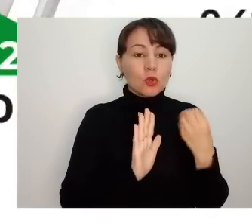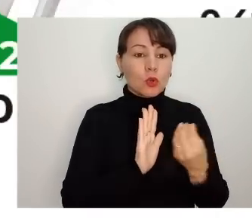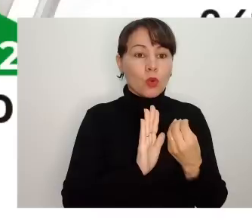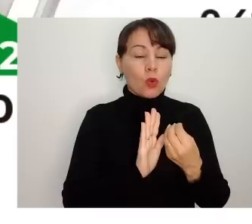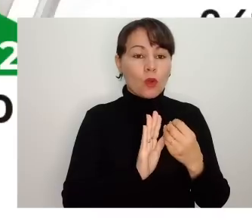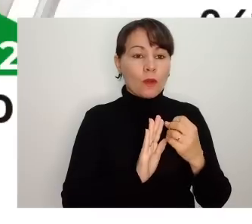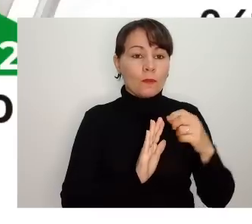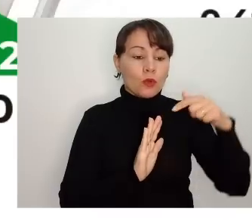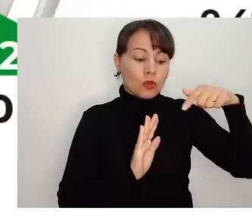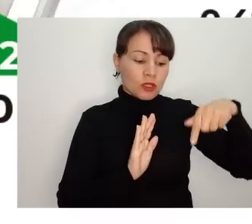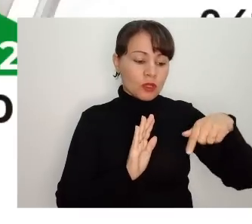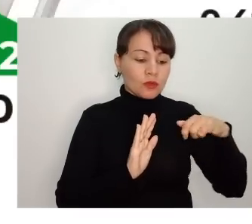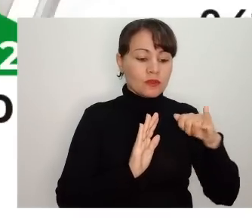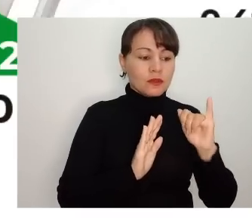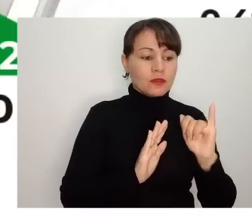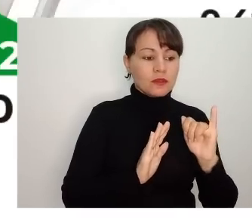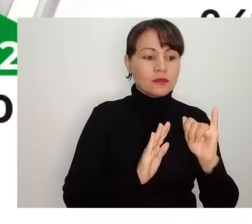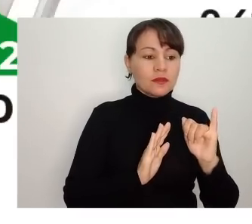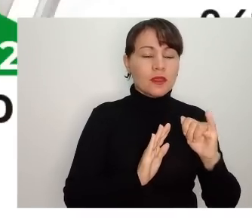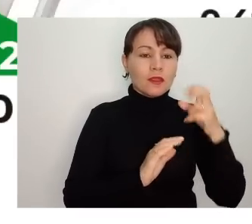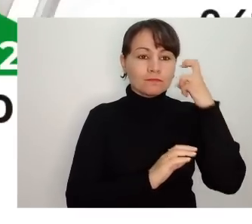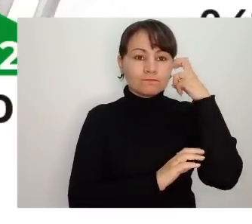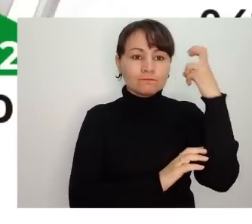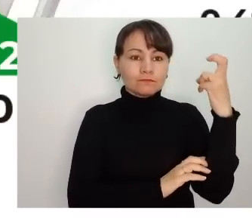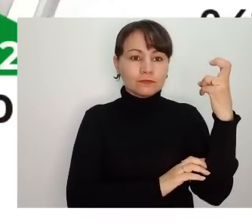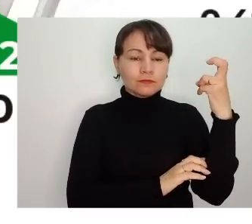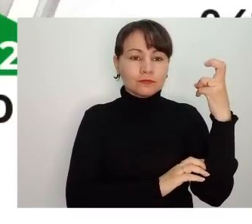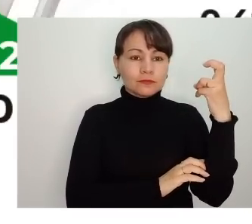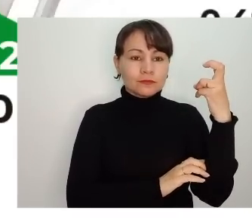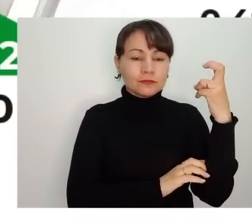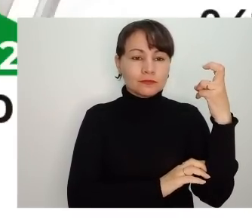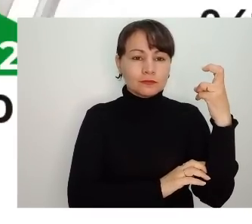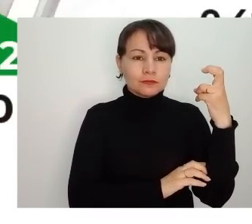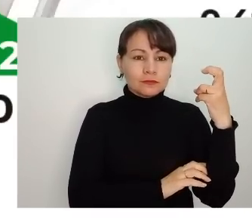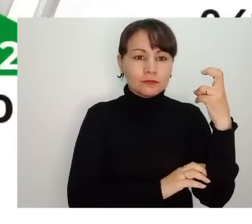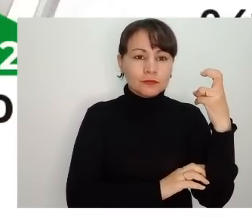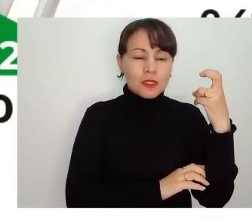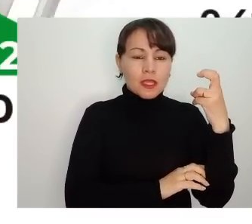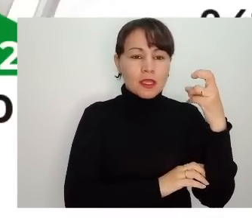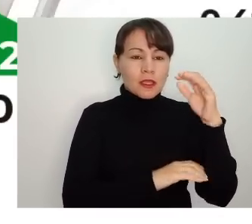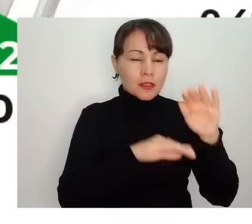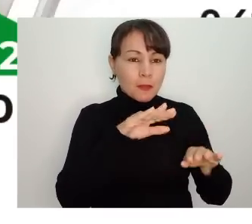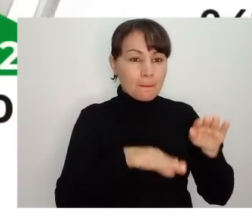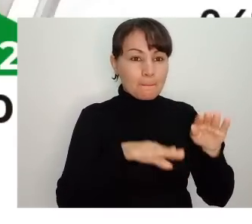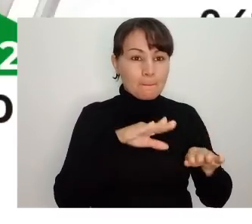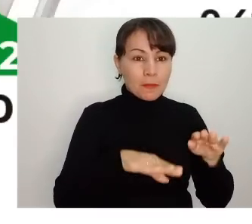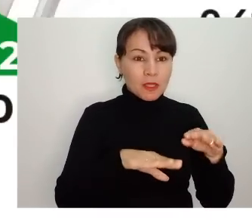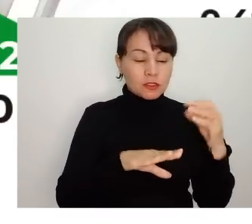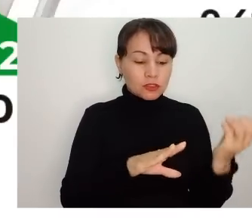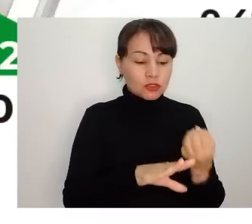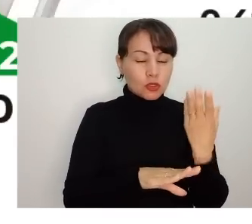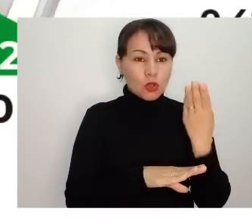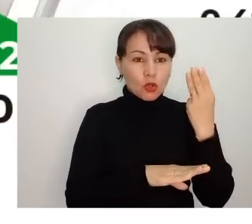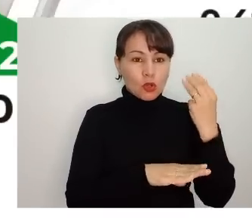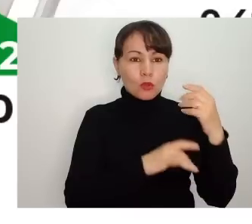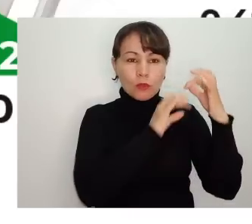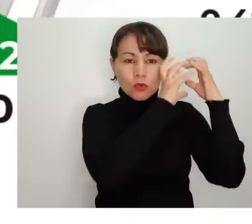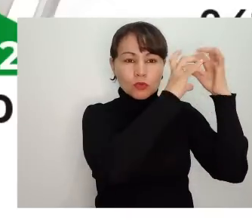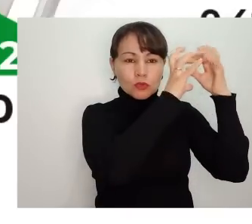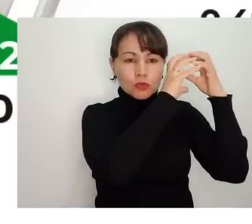como o QI, né, que é o coeficiente de inteligência, ele depende de modo de funcionamento das redes